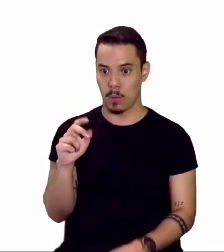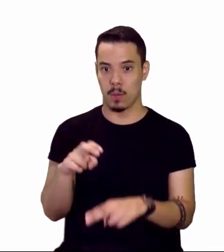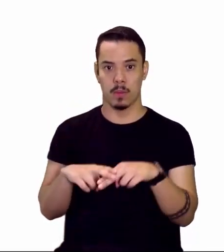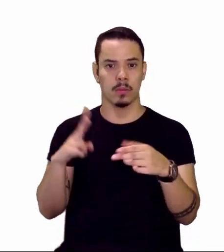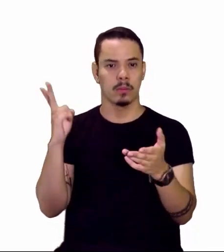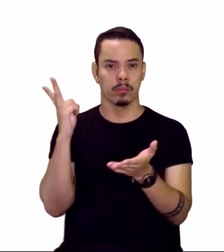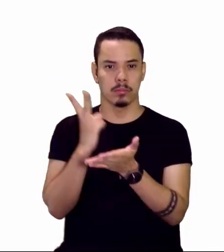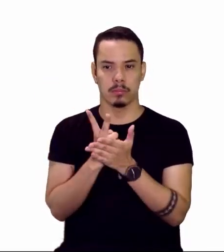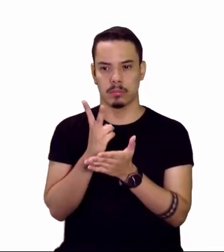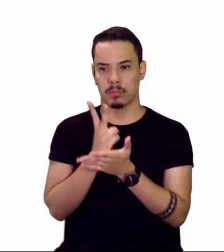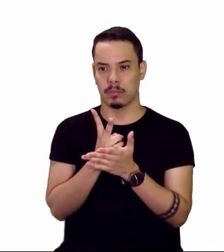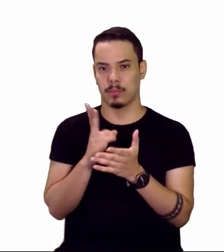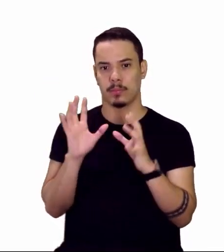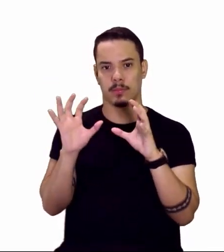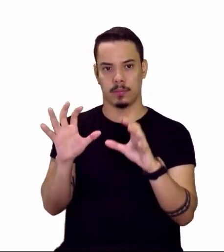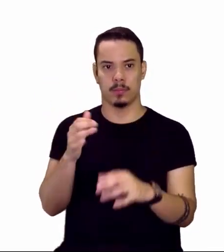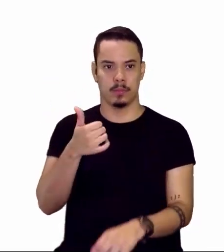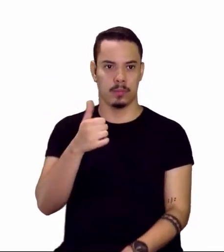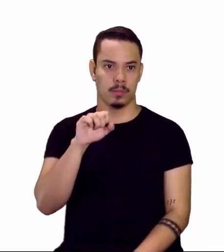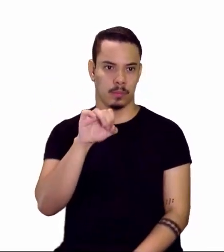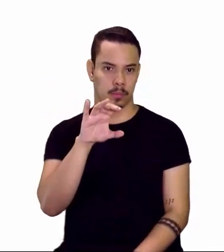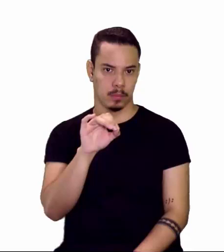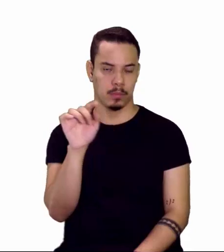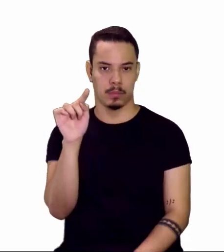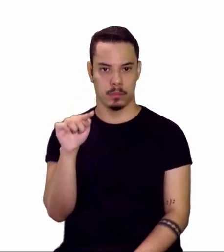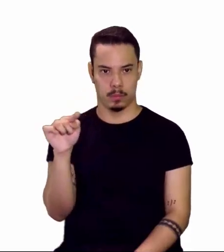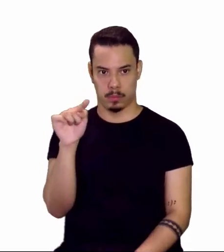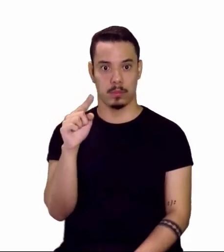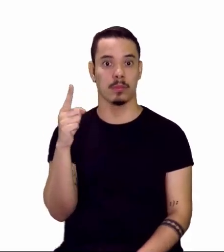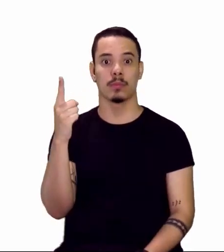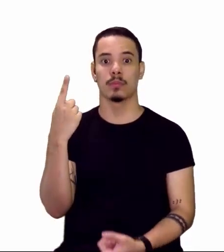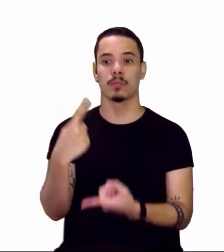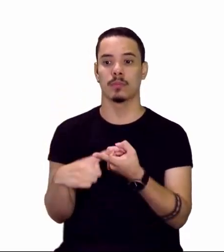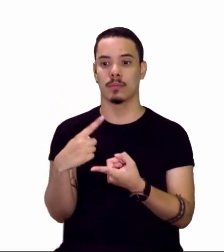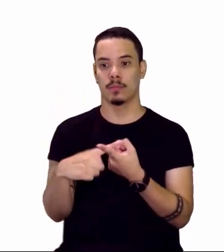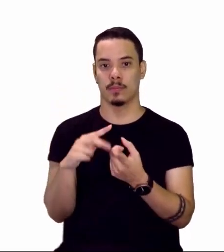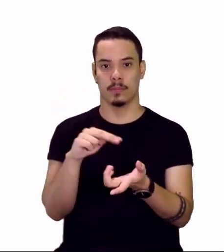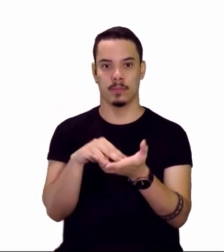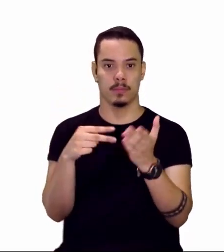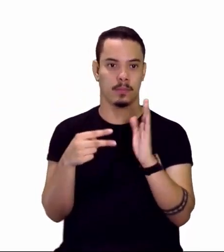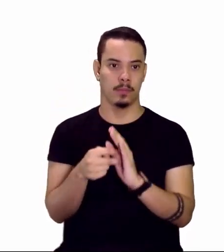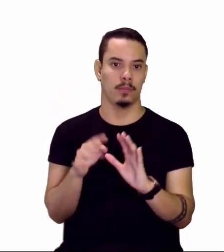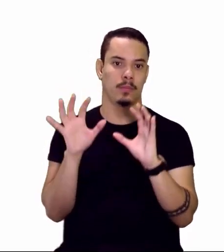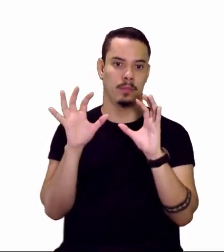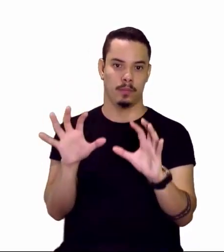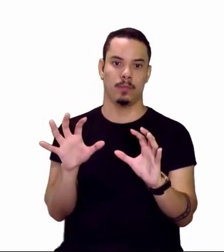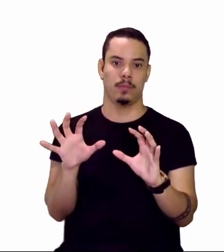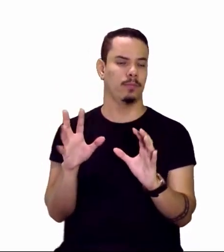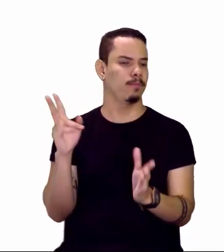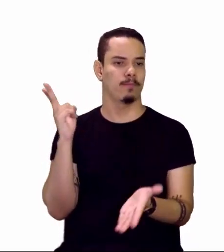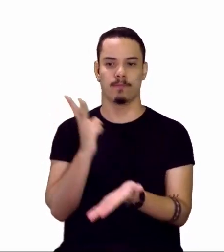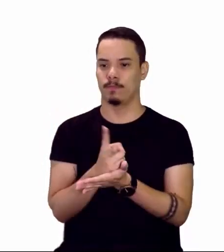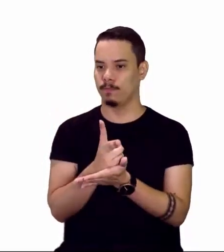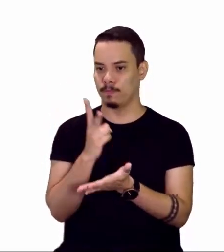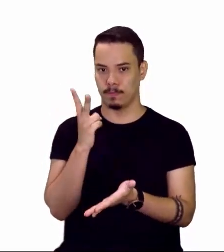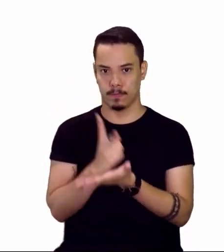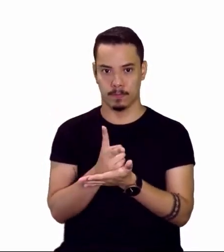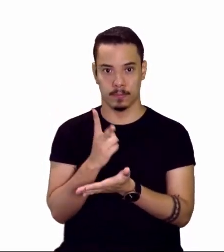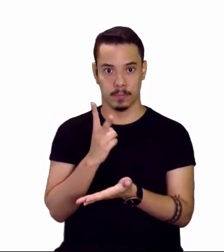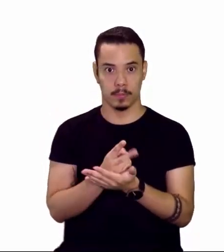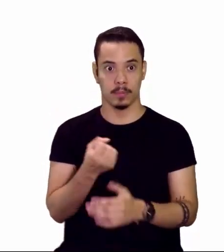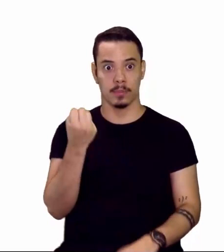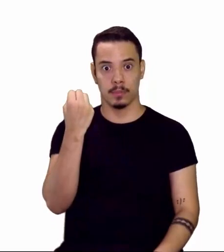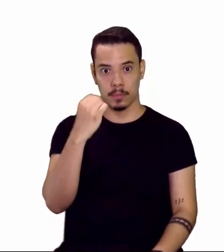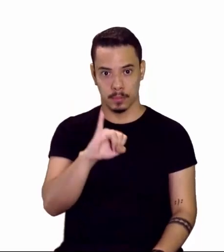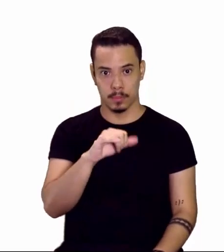for 180 graus, é porque a geometria é linear. Sempre que for